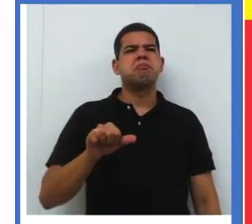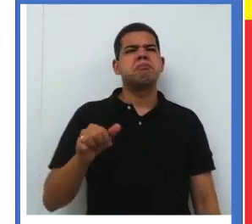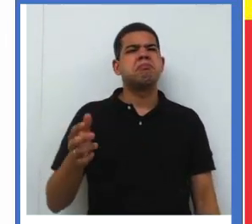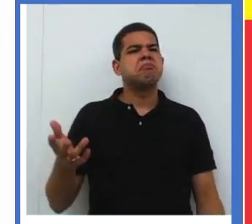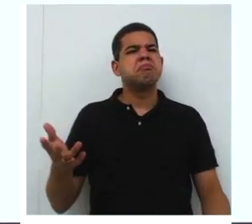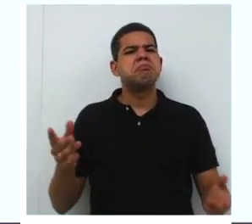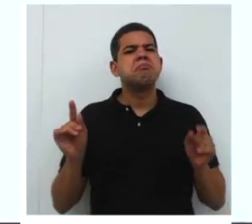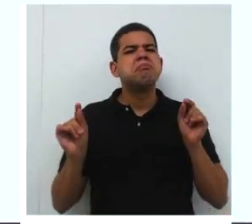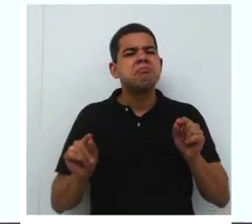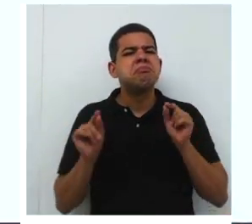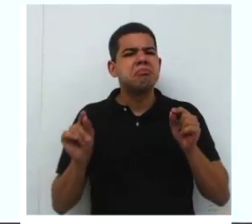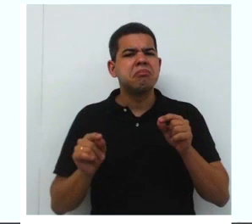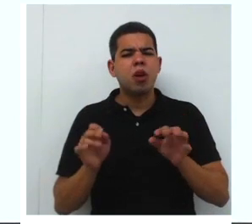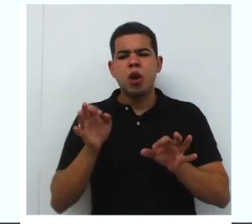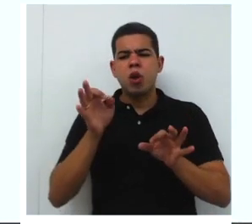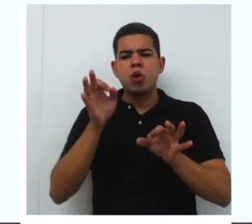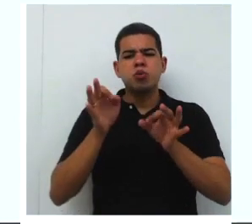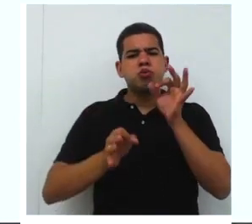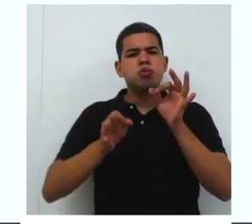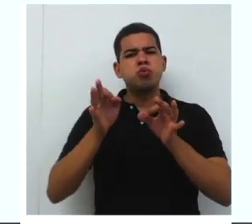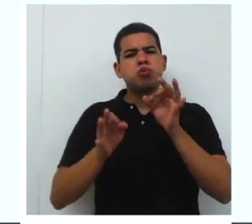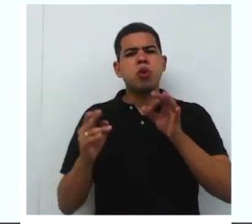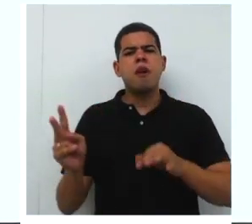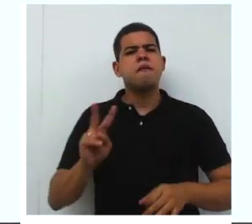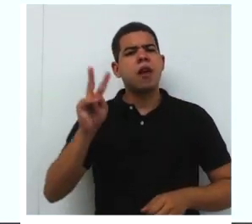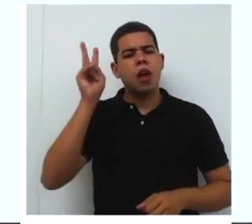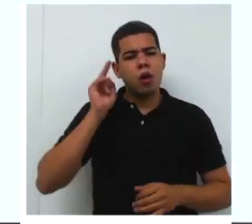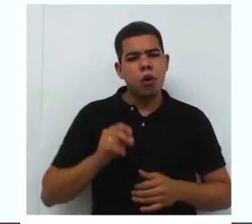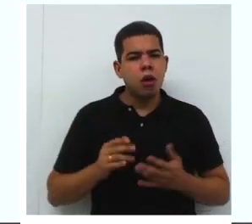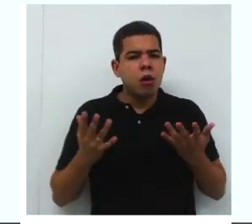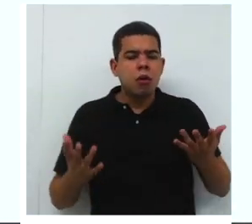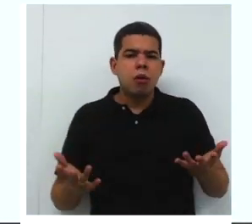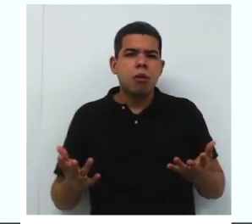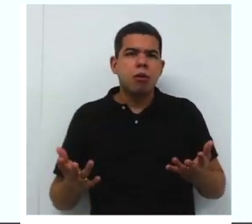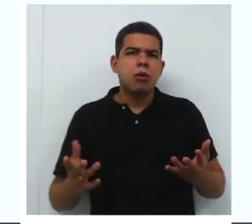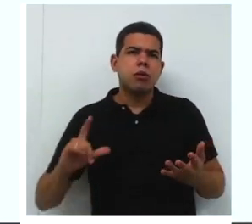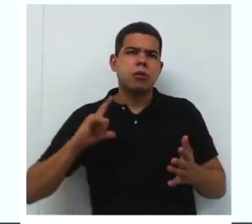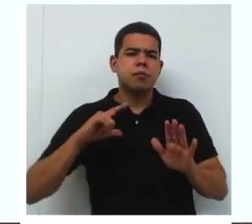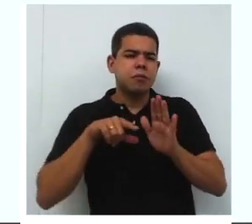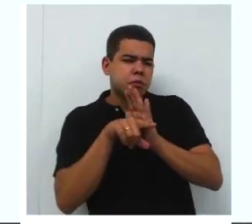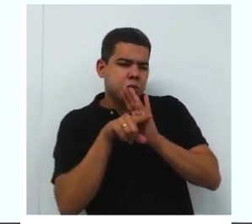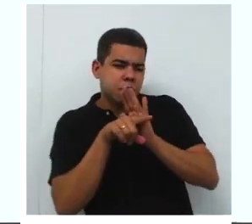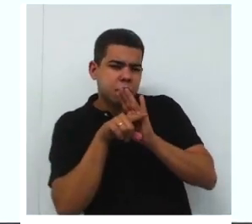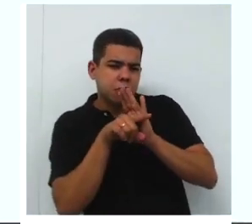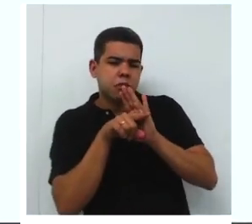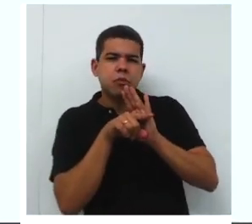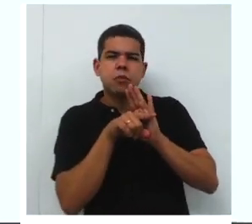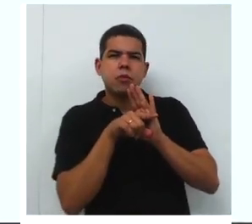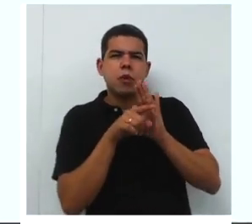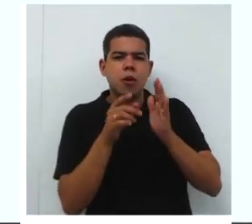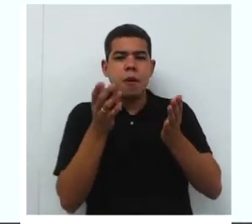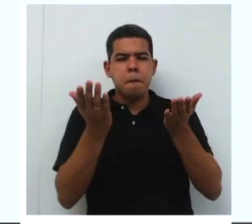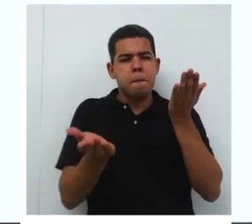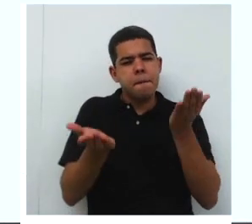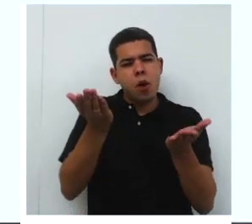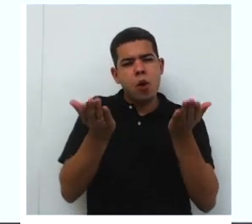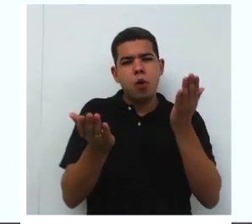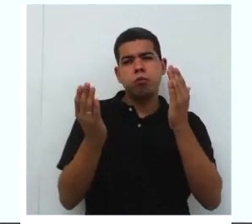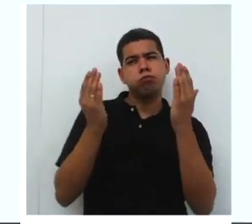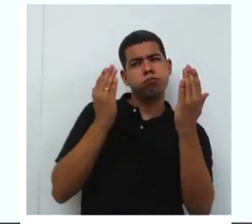que seria esse juízo de valor? É quando você mede, quando você analisa e você bota